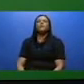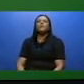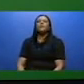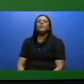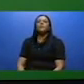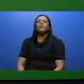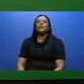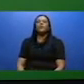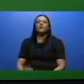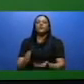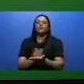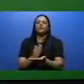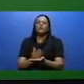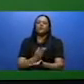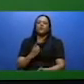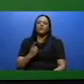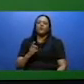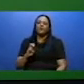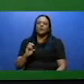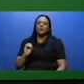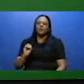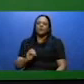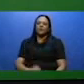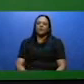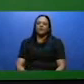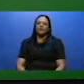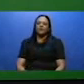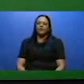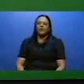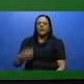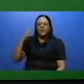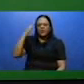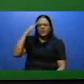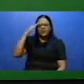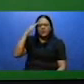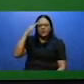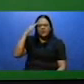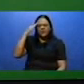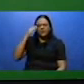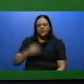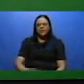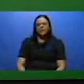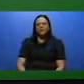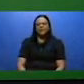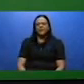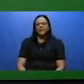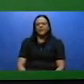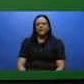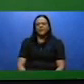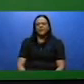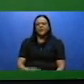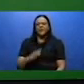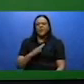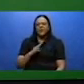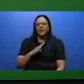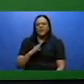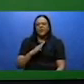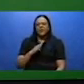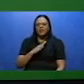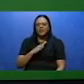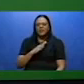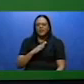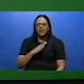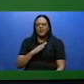Página 150. Você sabia que algumas cidades atuais preservam vestígios de